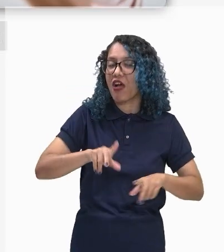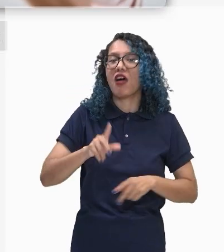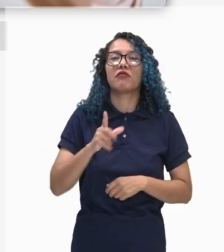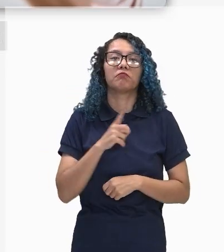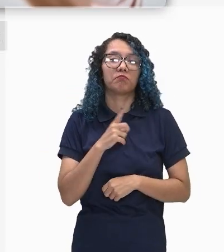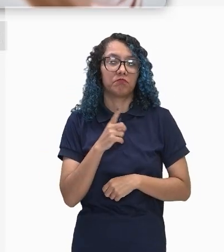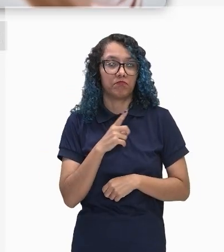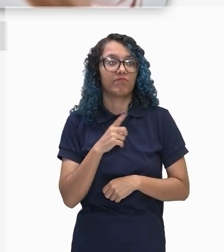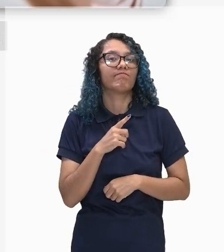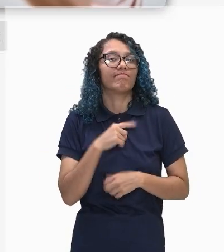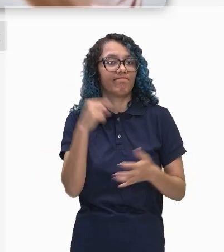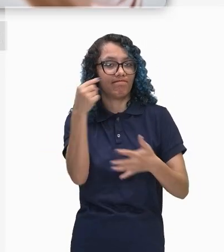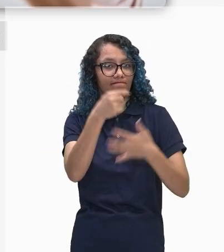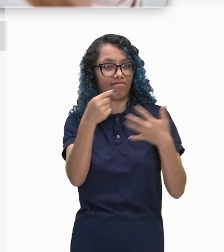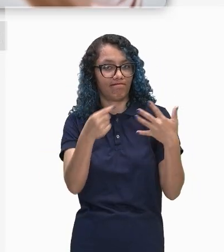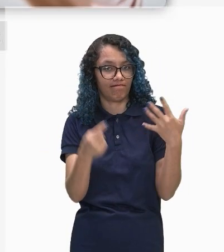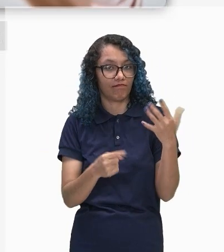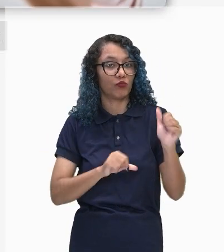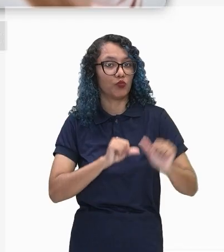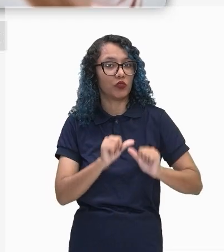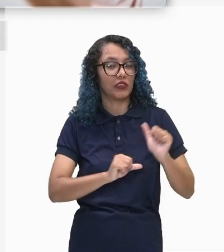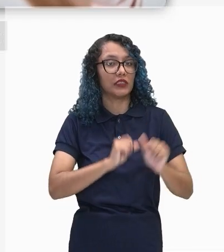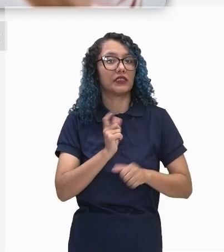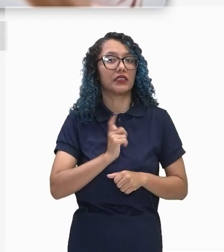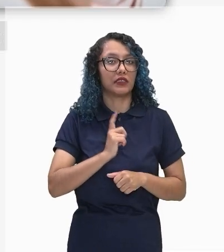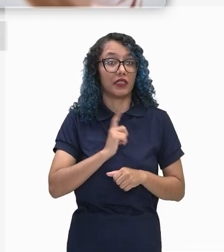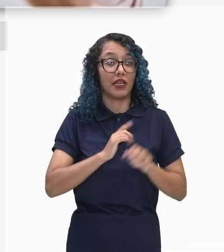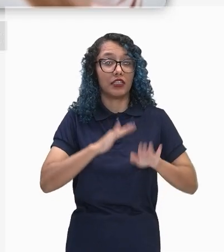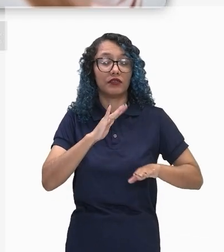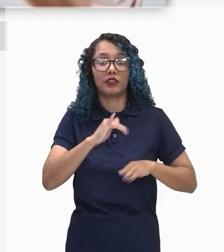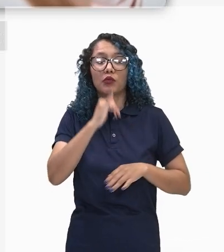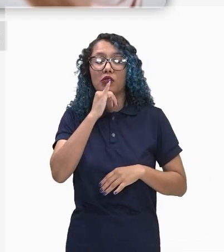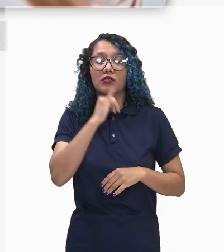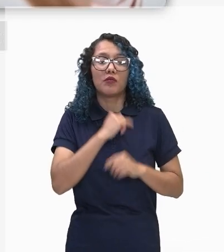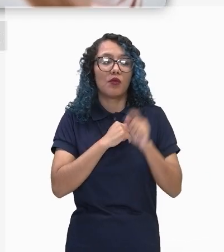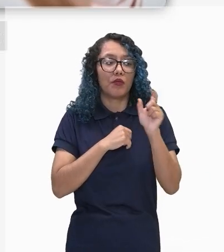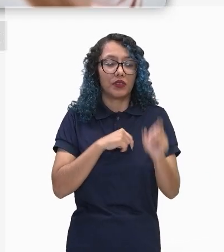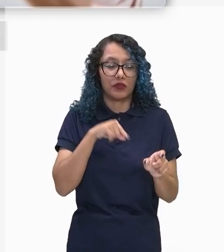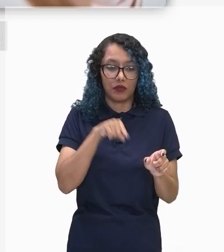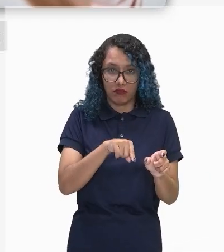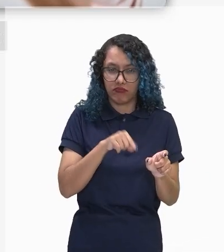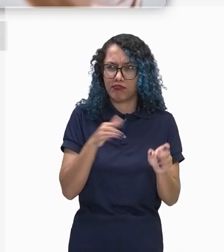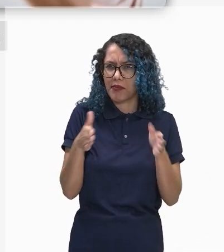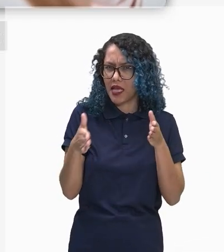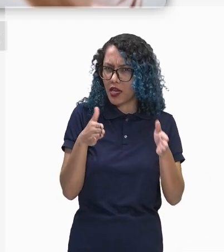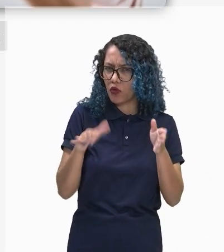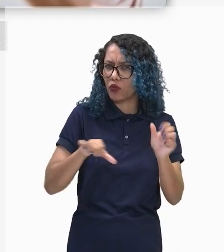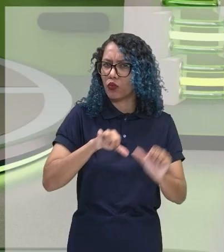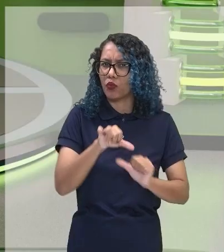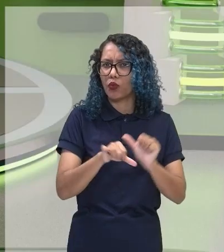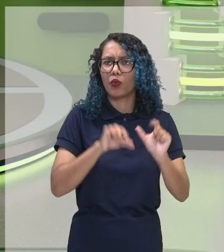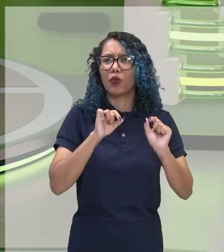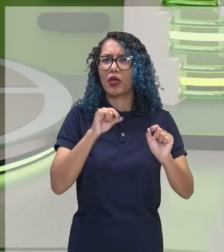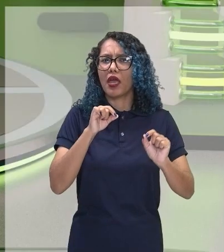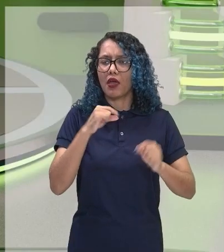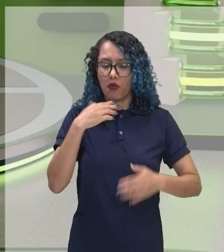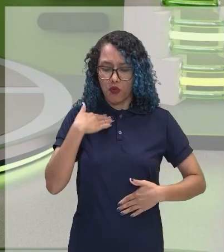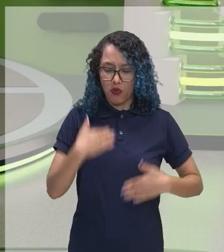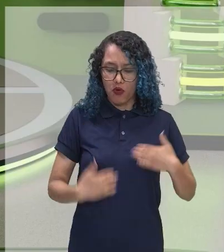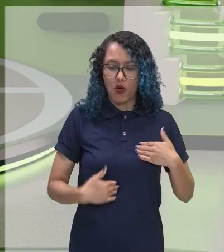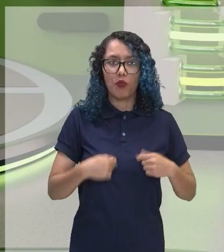várias nuances, porque muitas vezes essa pessoa que está passando pelo período da puberdade, o organismo dela está